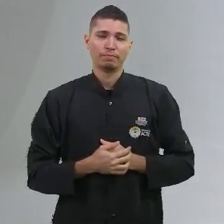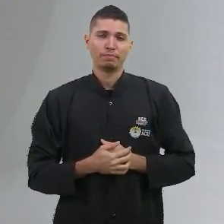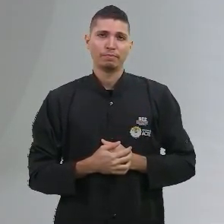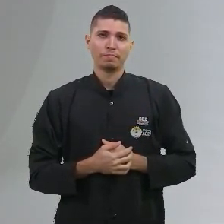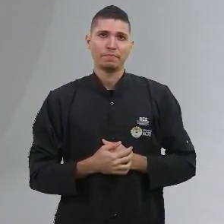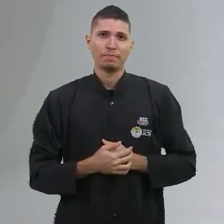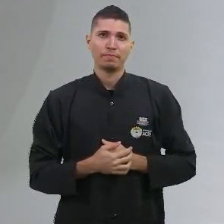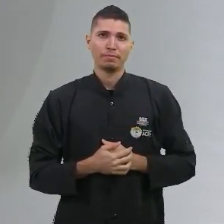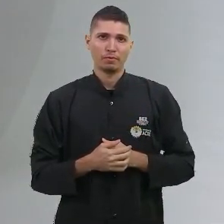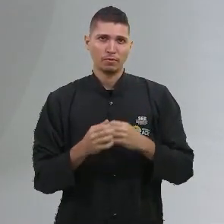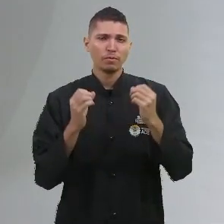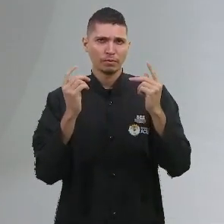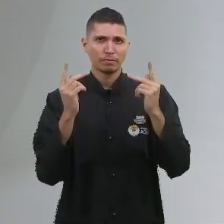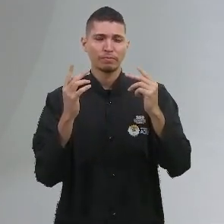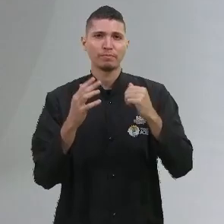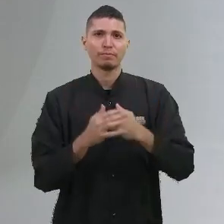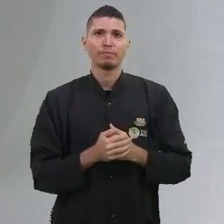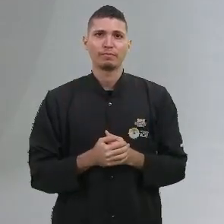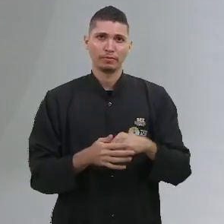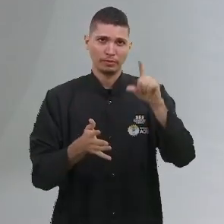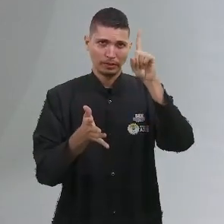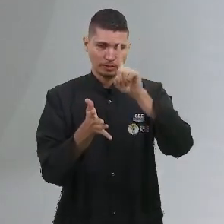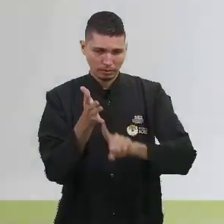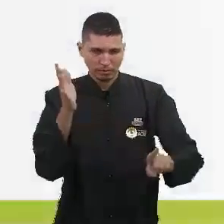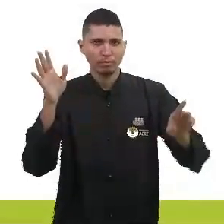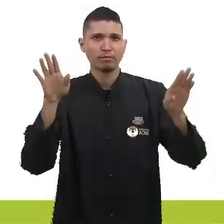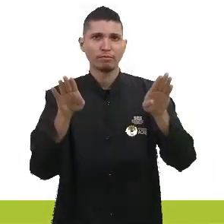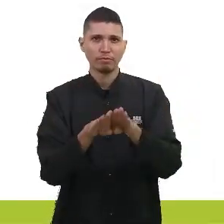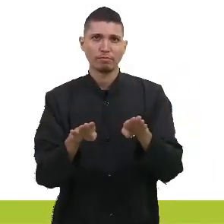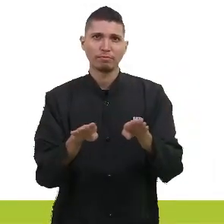errado, tá ok? Então, a gente descarta também.